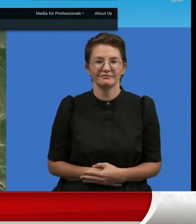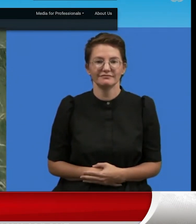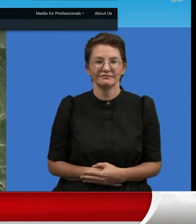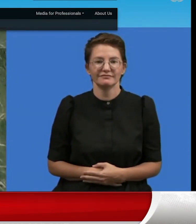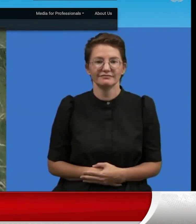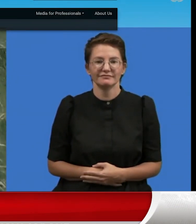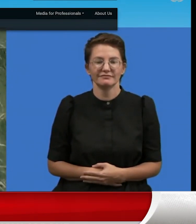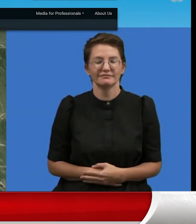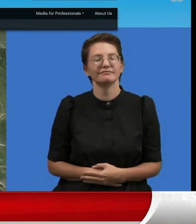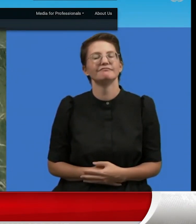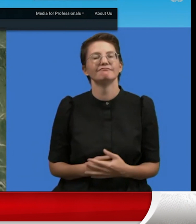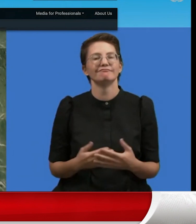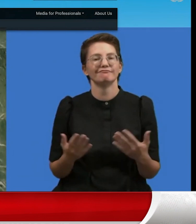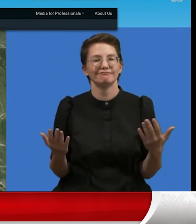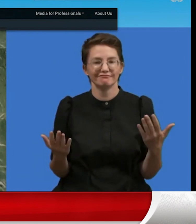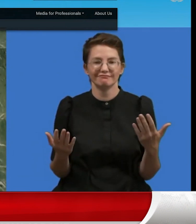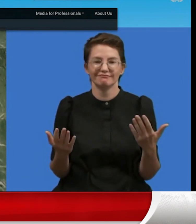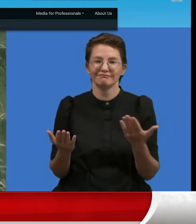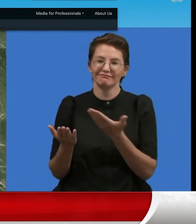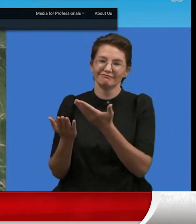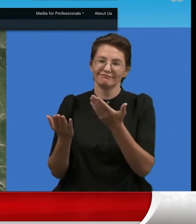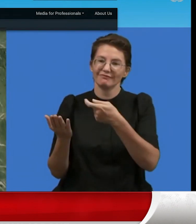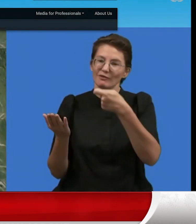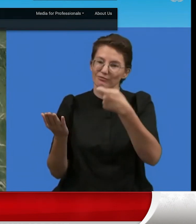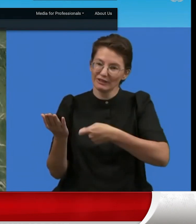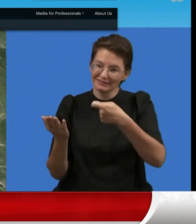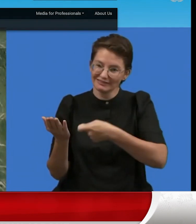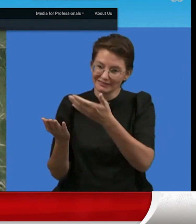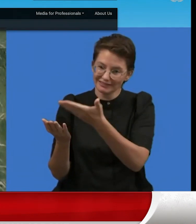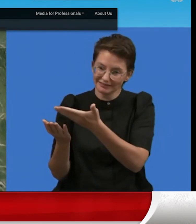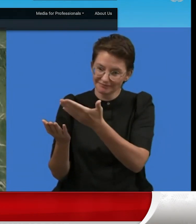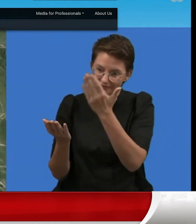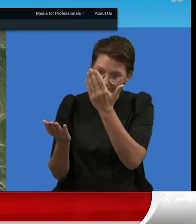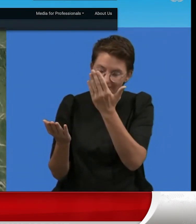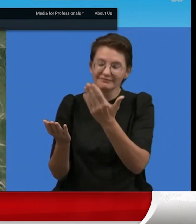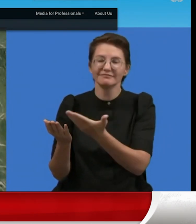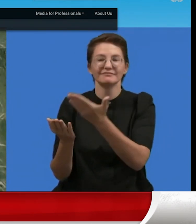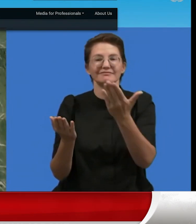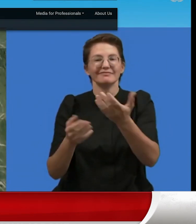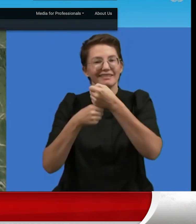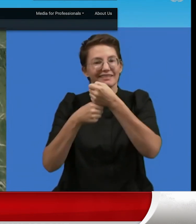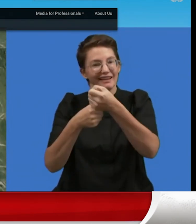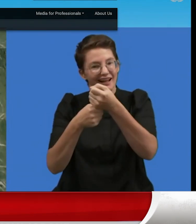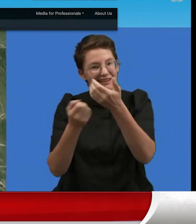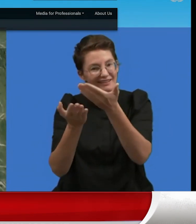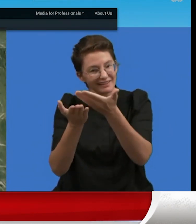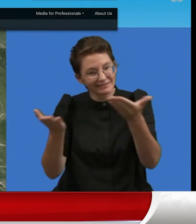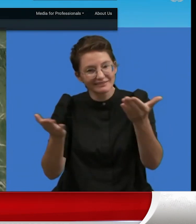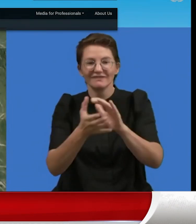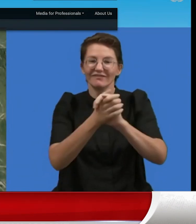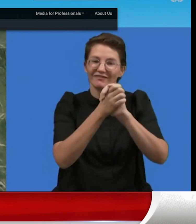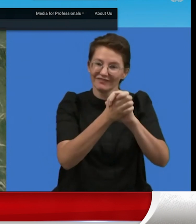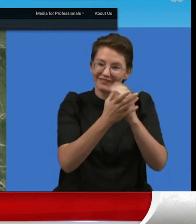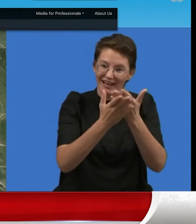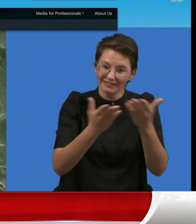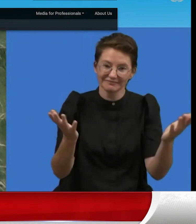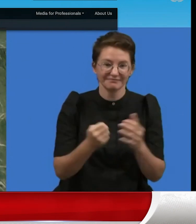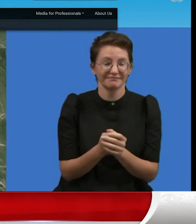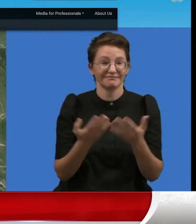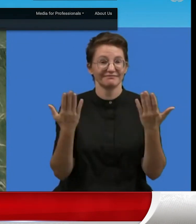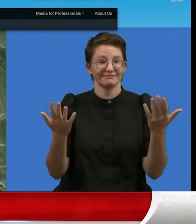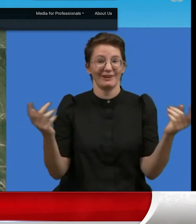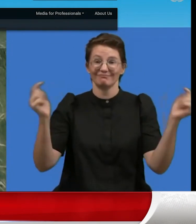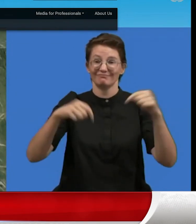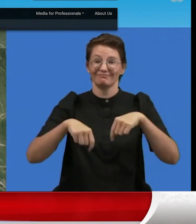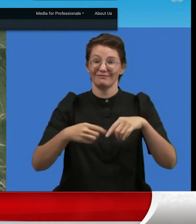das Nações Unidas a simeira tem como objetivo reformar a Organização das Nações Unidas ONU revigorar o multilateralismo e